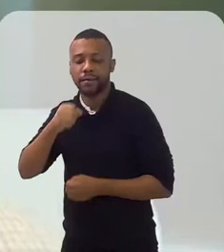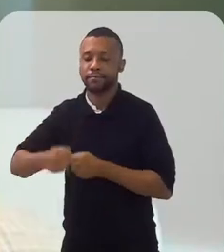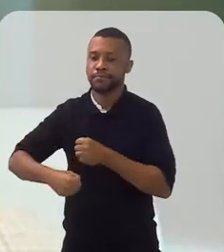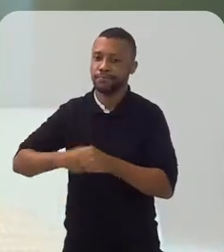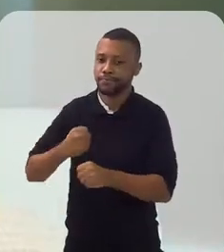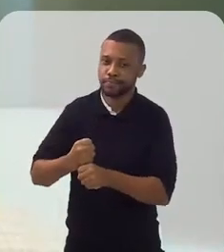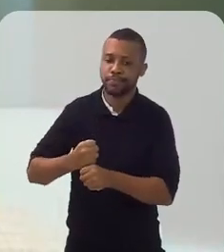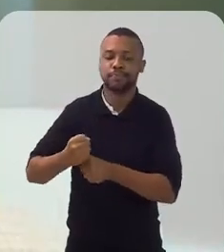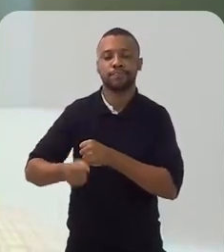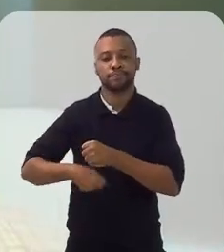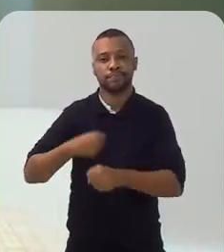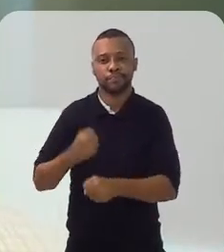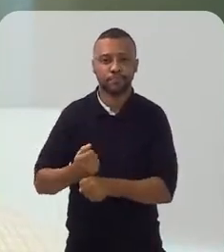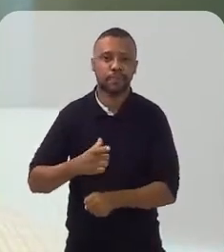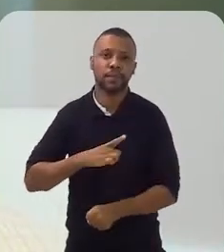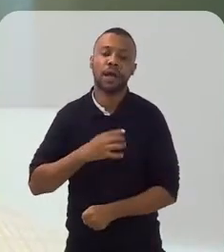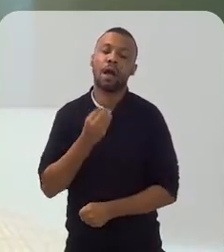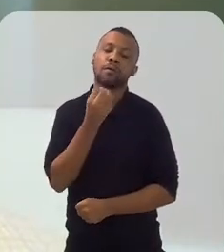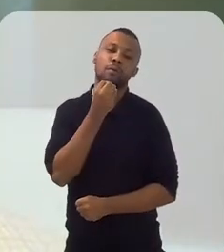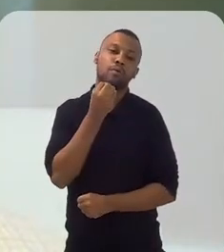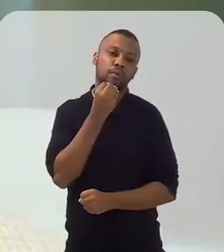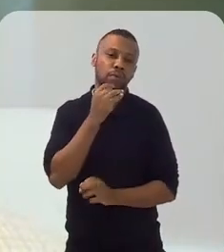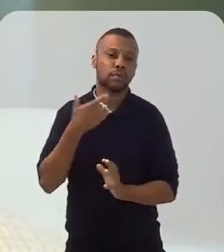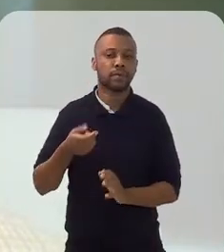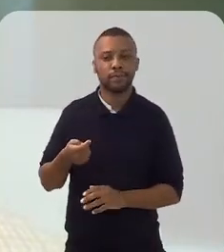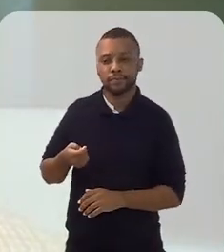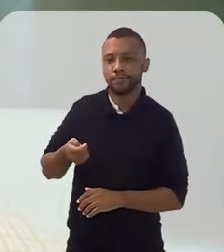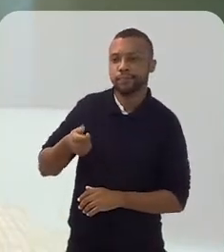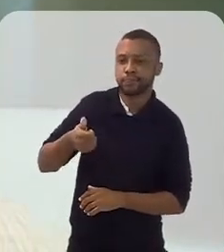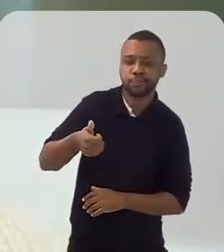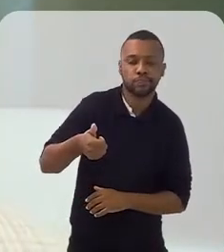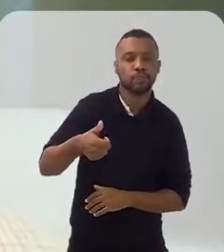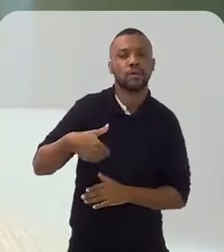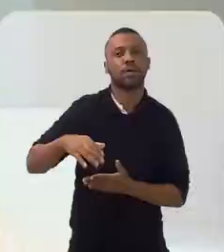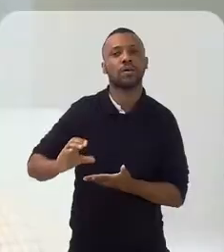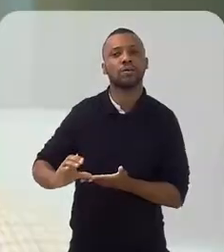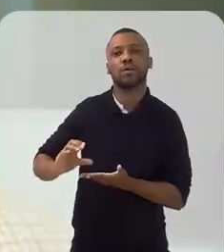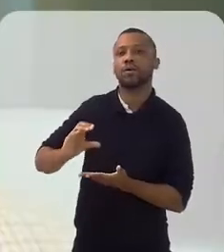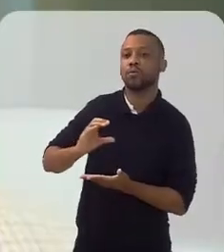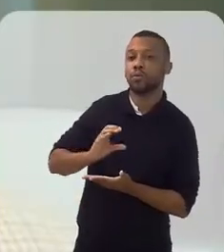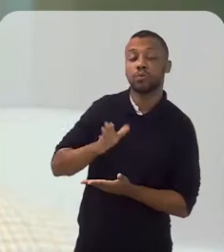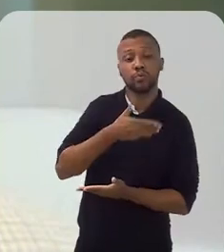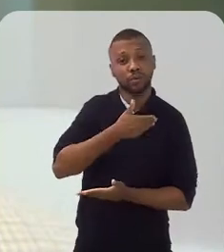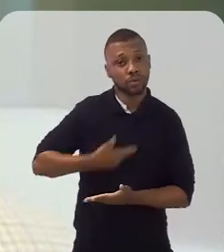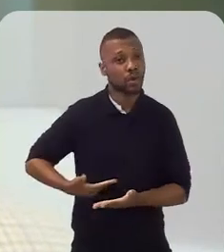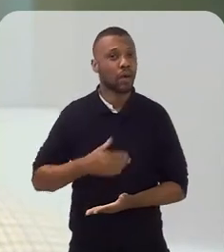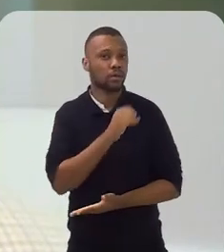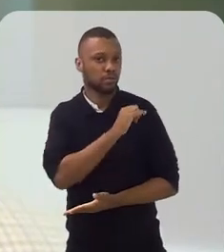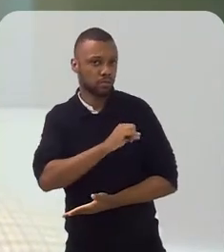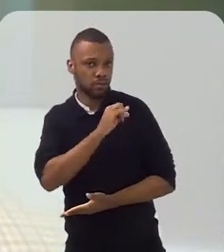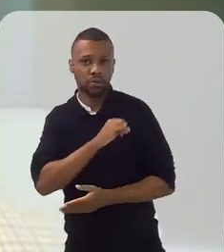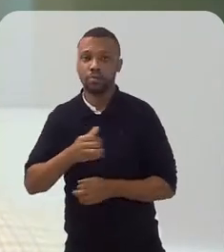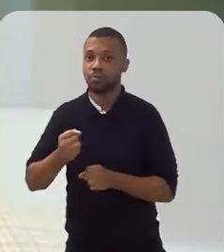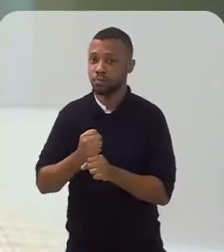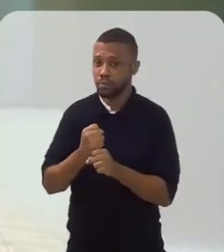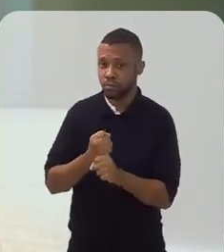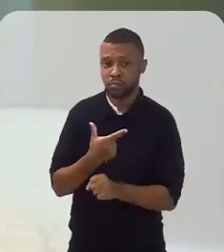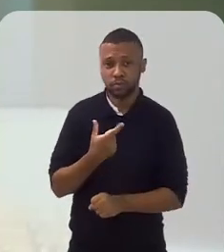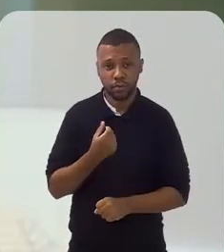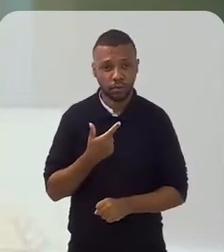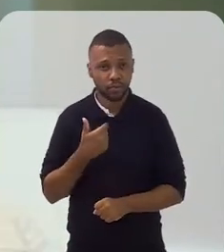anualmente tem essa oportunidade desse benefício de recursos. No estado do Rio, em